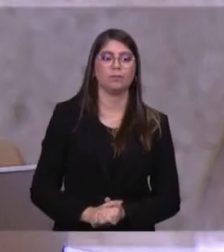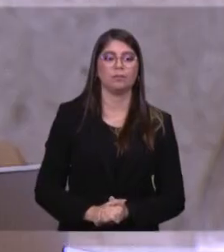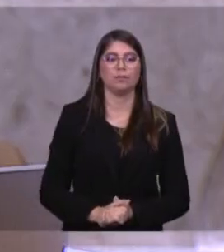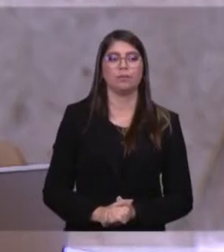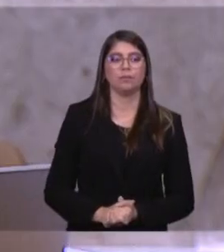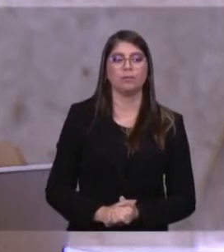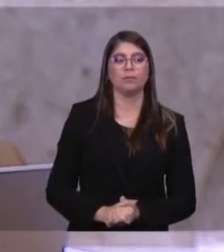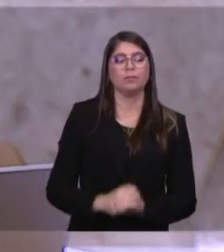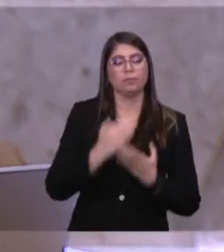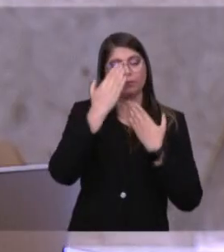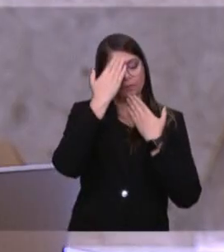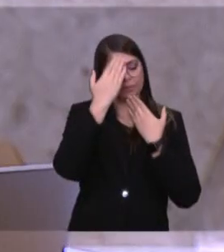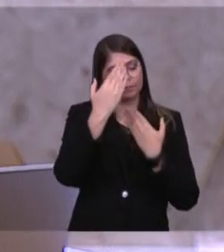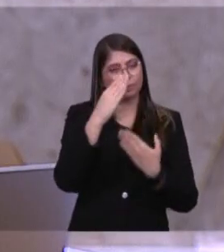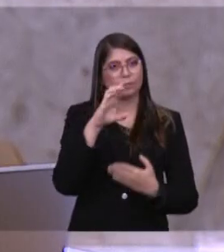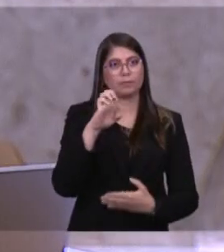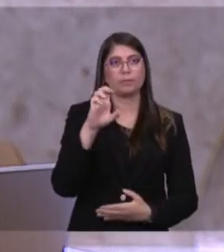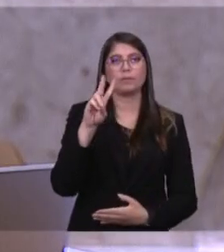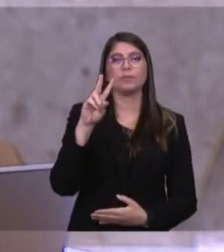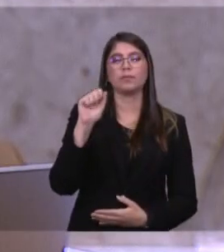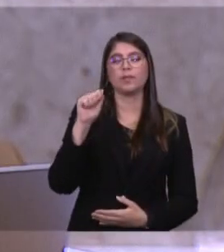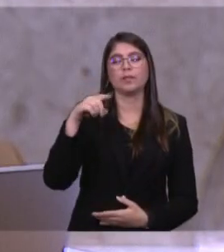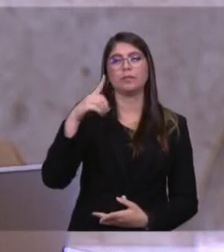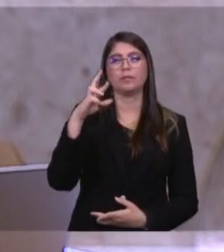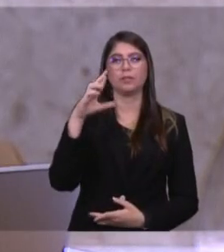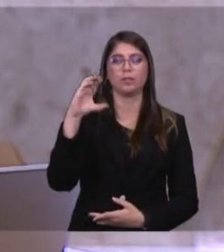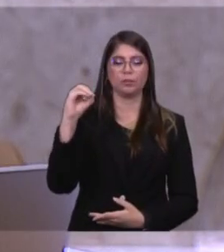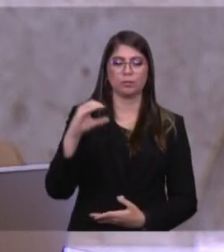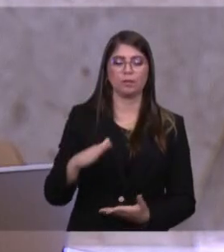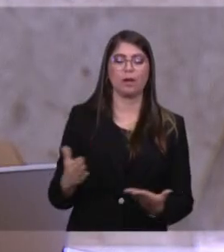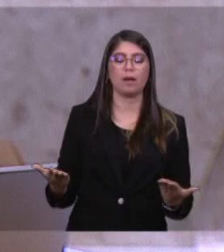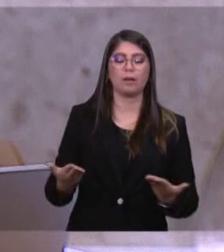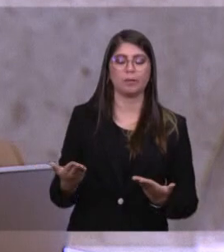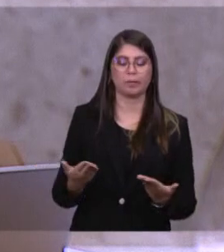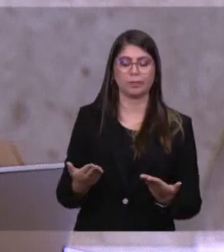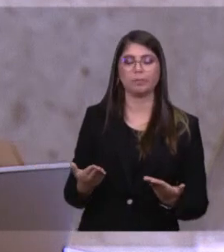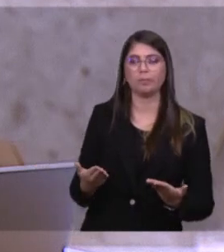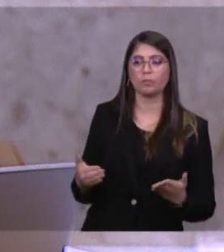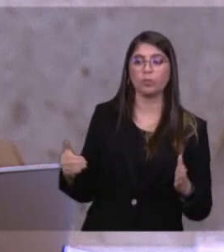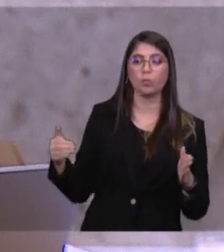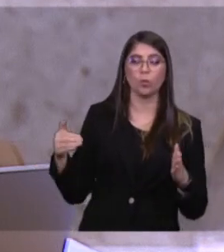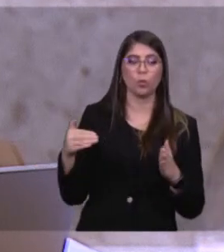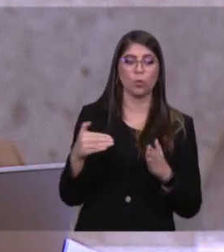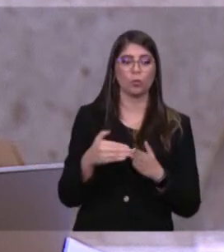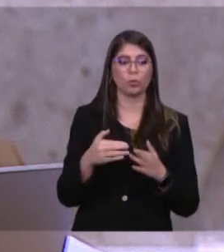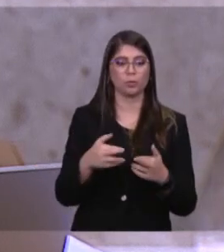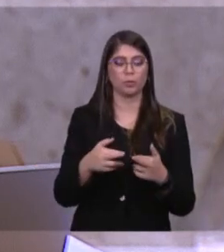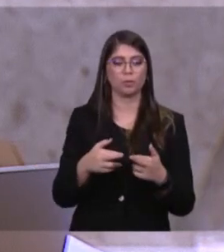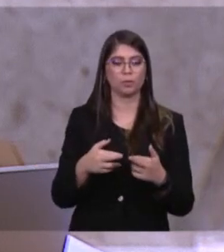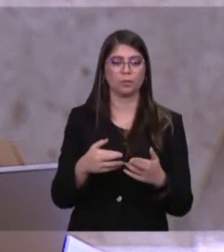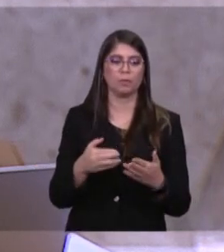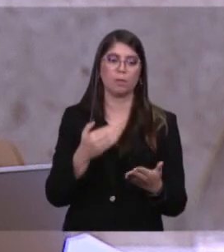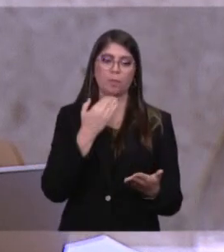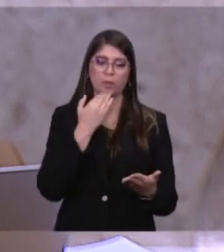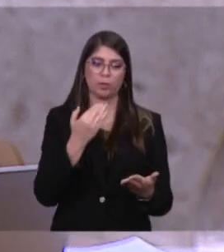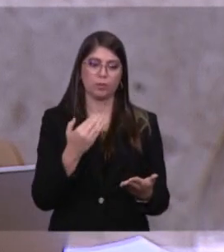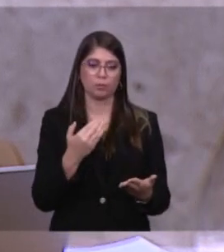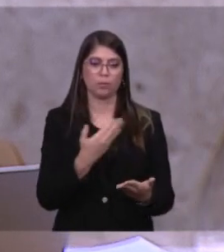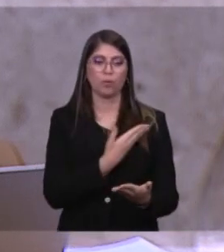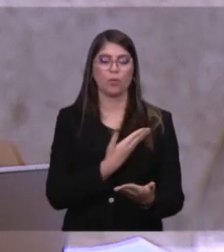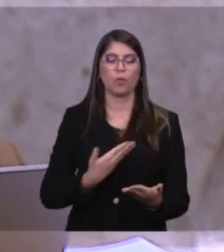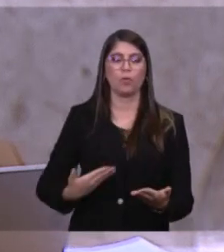Muito obrigado, doutor Evandro Pires de Lemos Júnior. Falará agora, pelo último requerente,